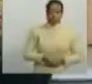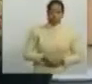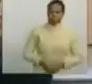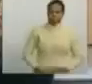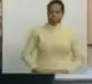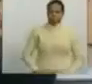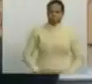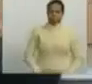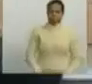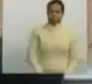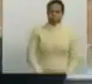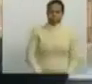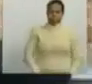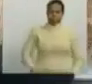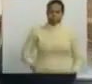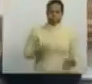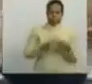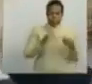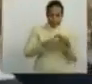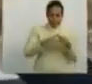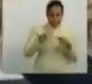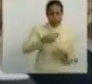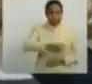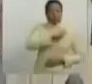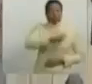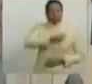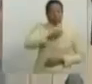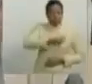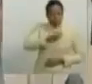Porque eu sou a favor da vida.